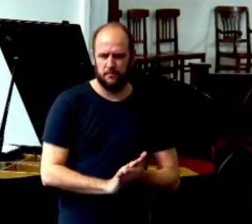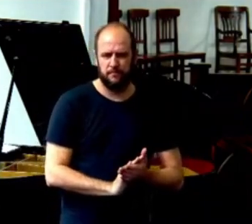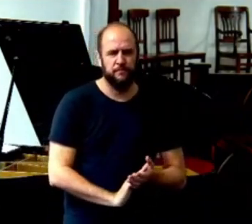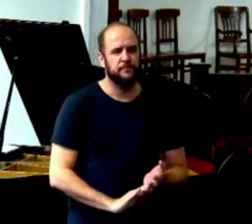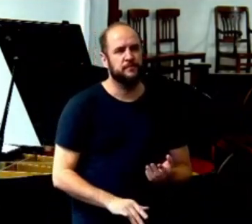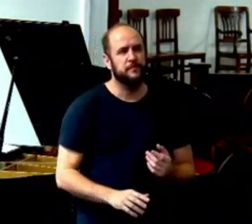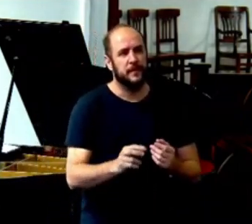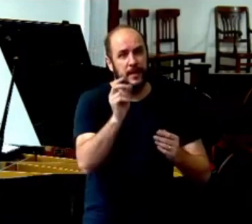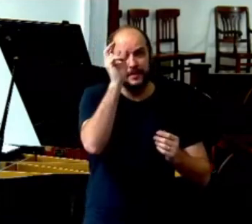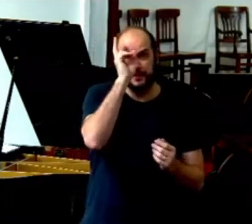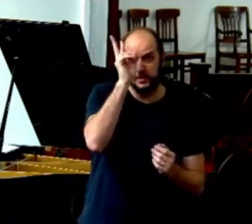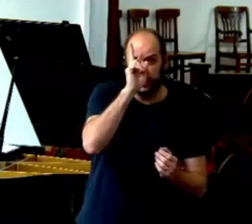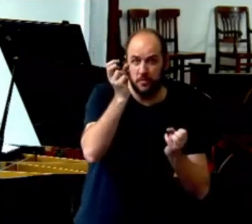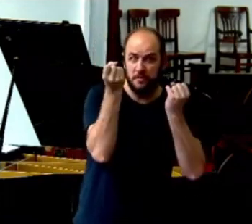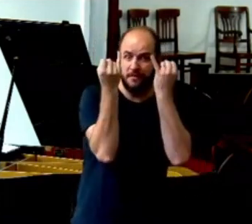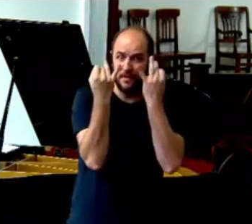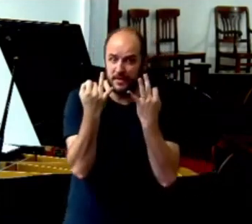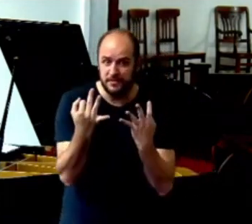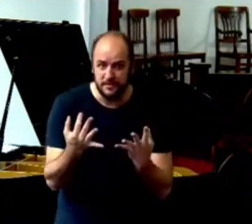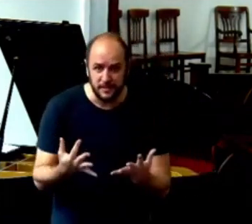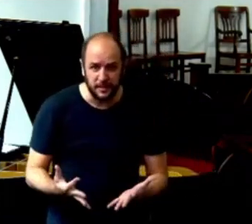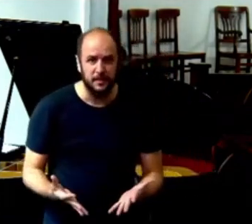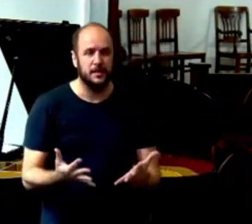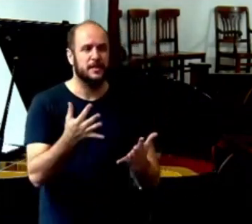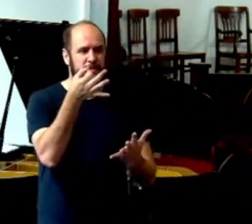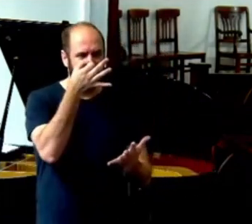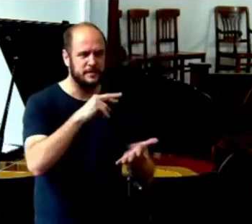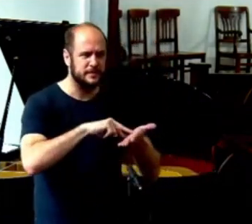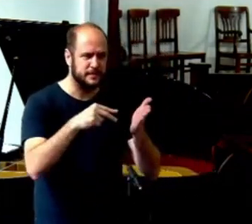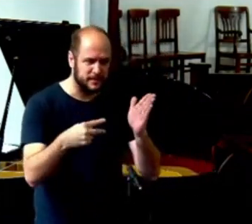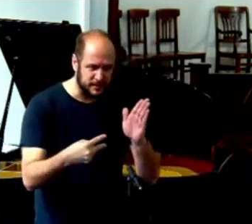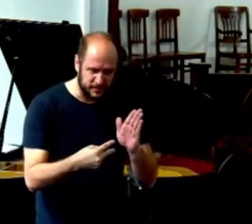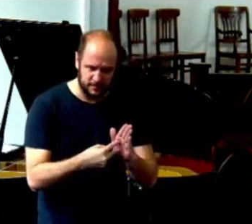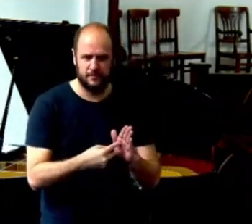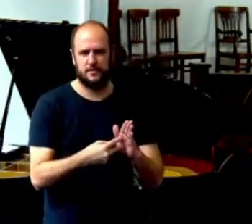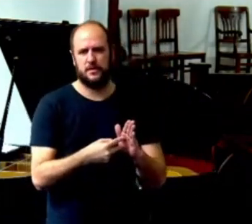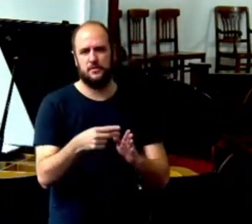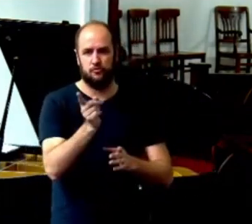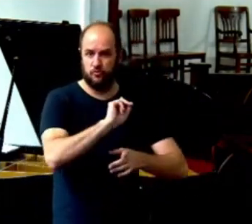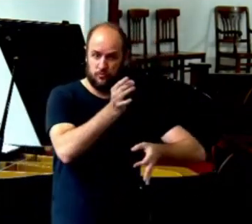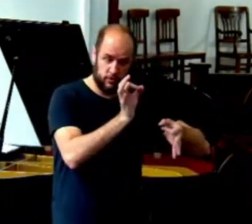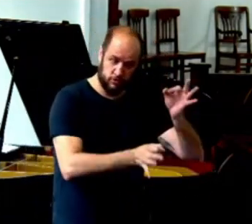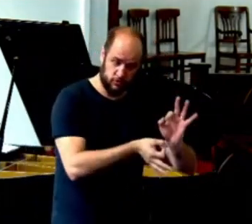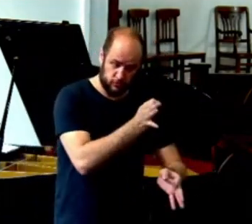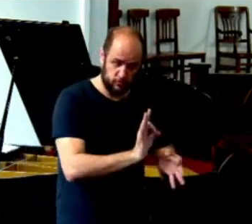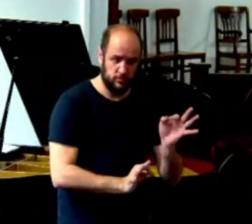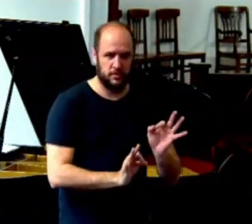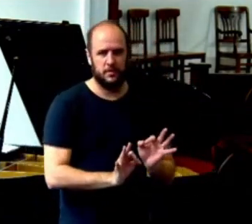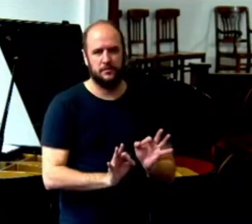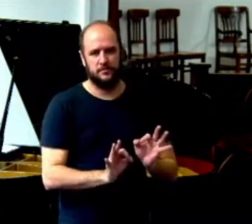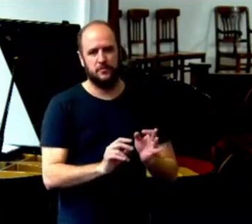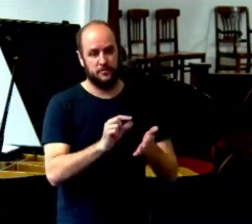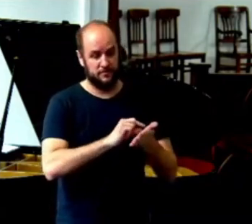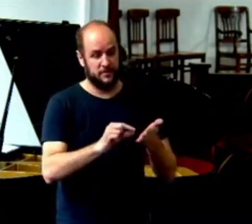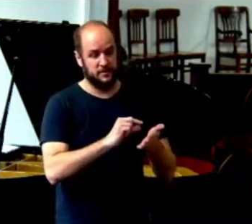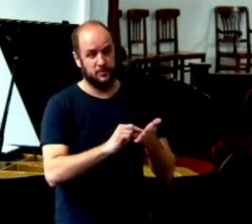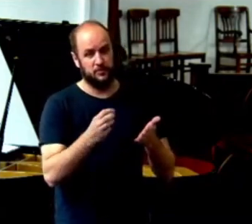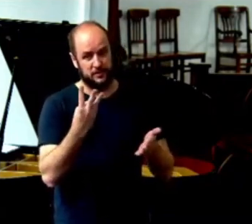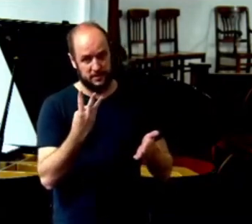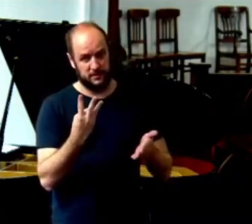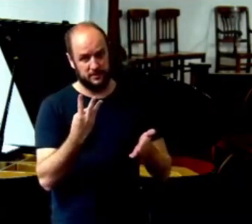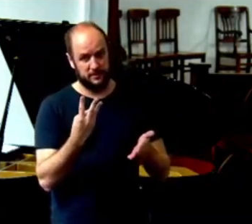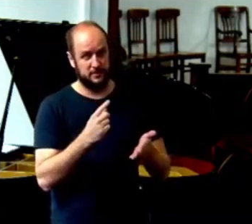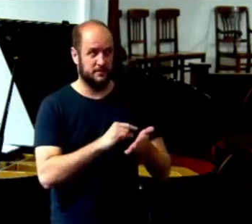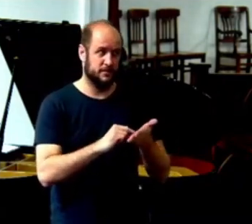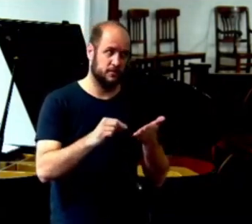a ilustração que explica o significado do não julguem está nos versos